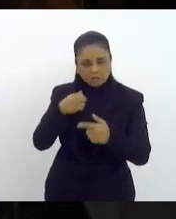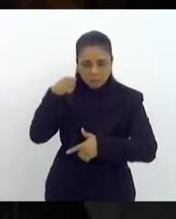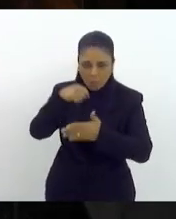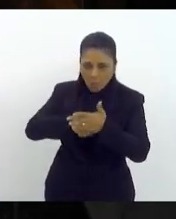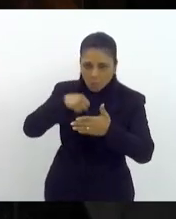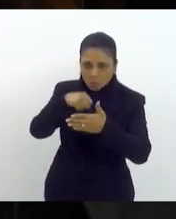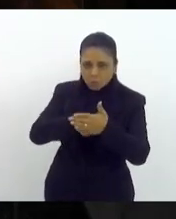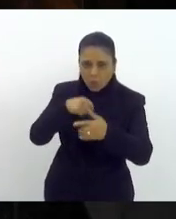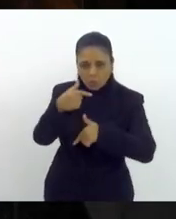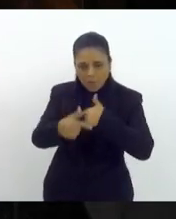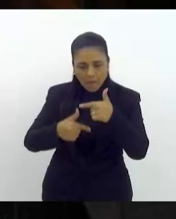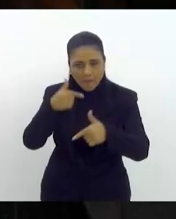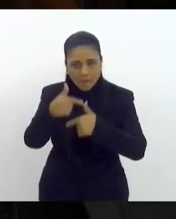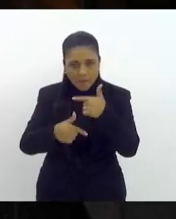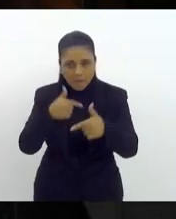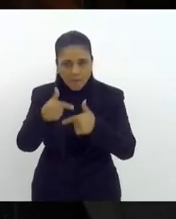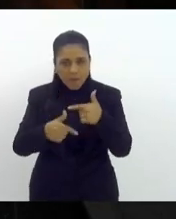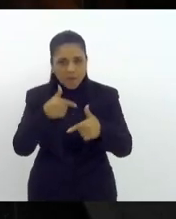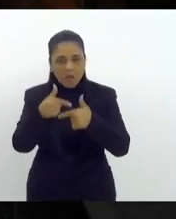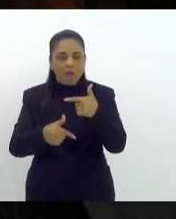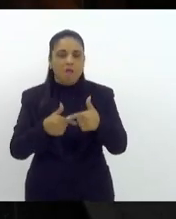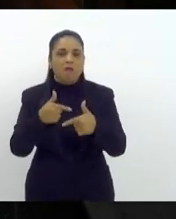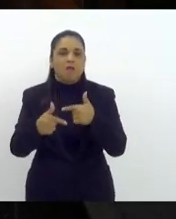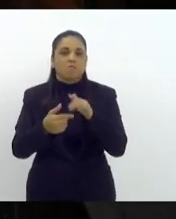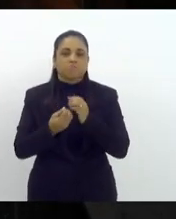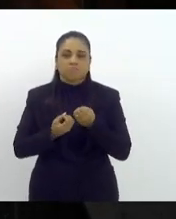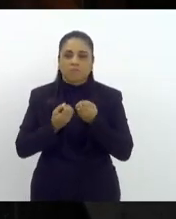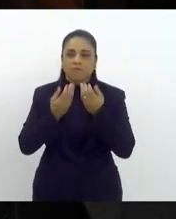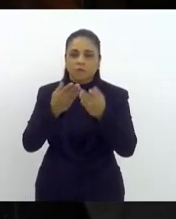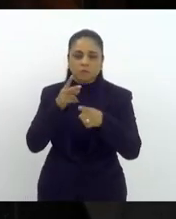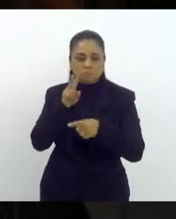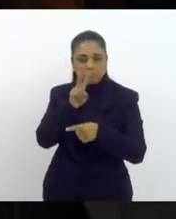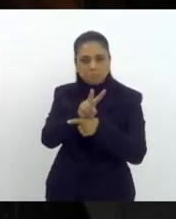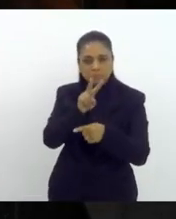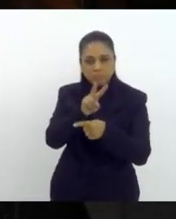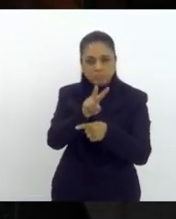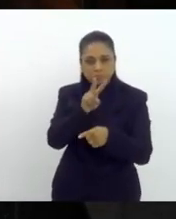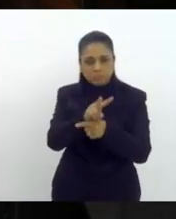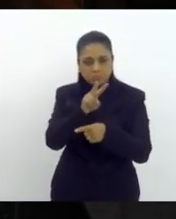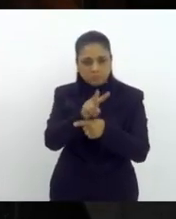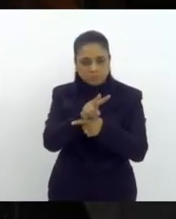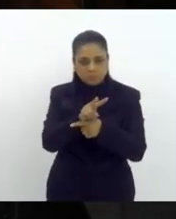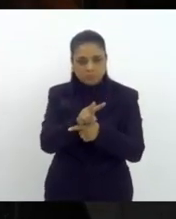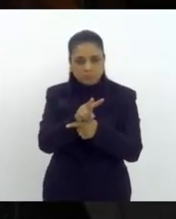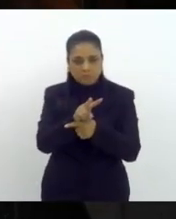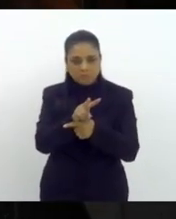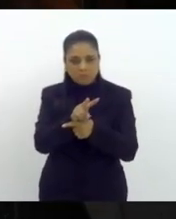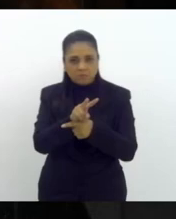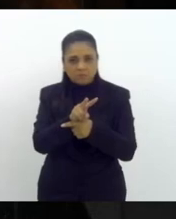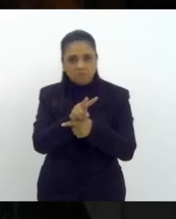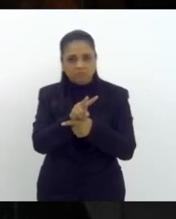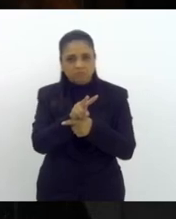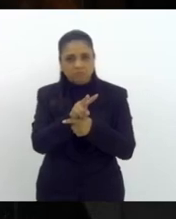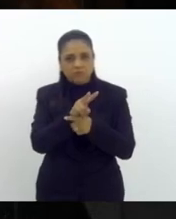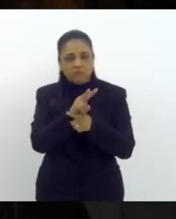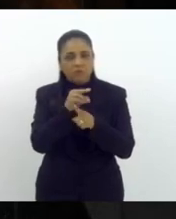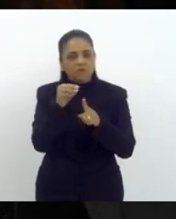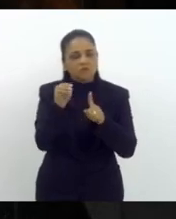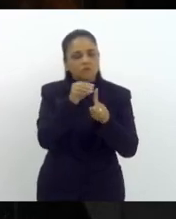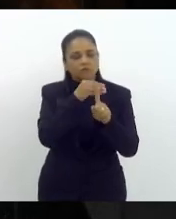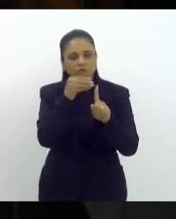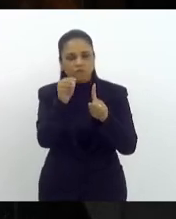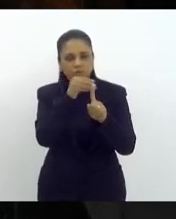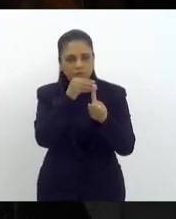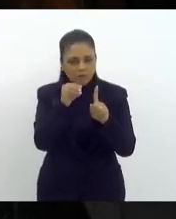trazer a luz a escuridão e oferecer proteção aos vulneráveis as